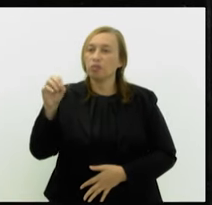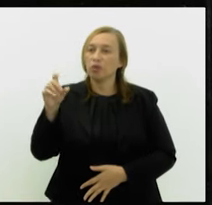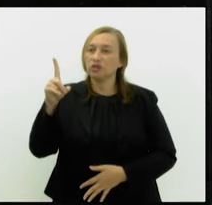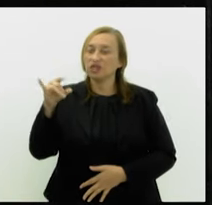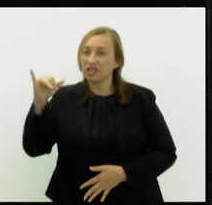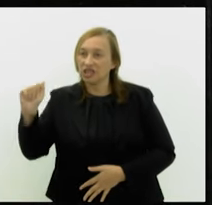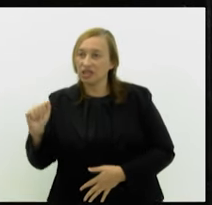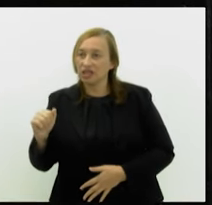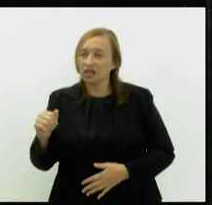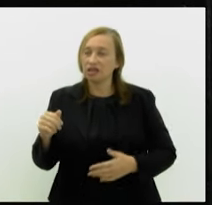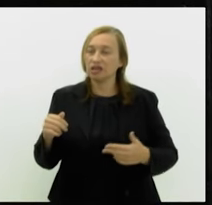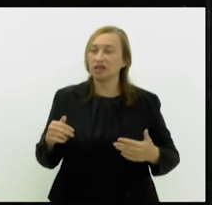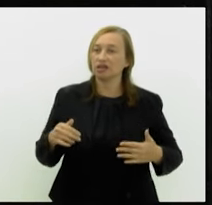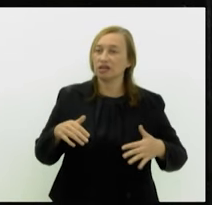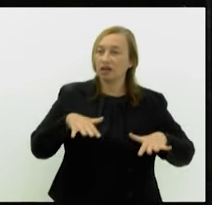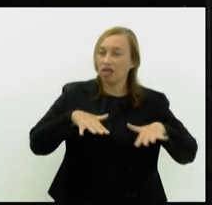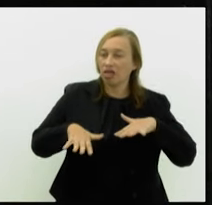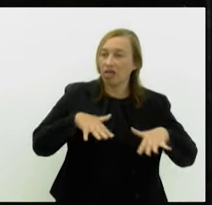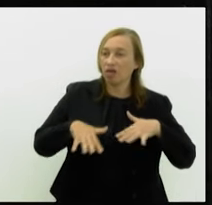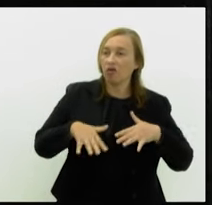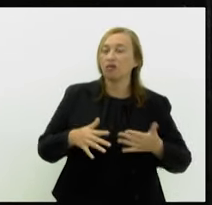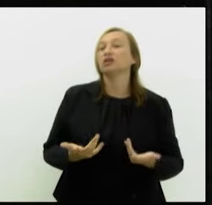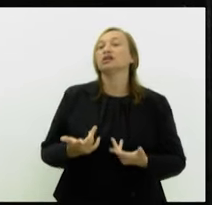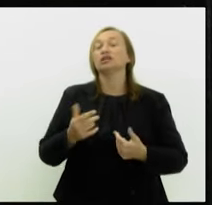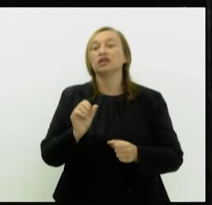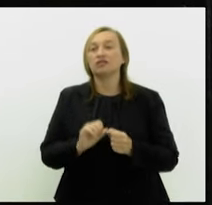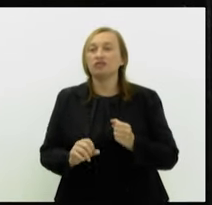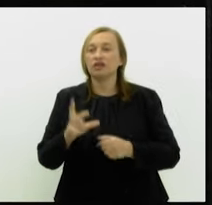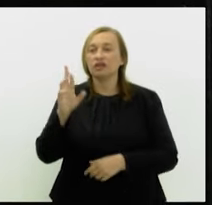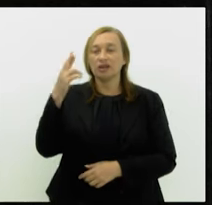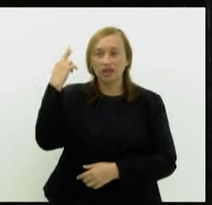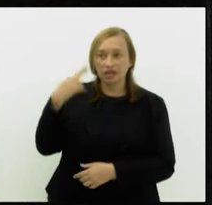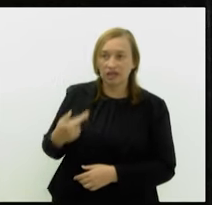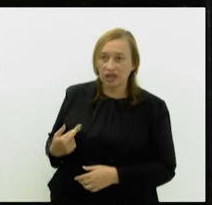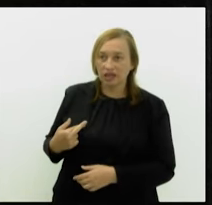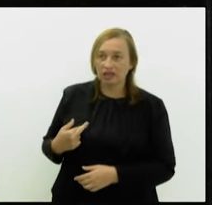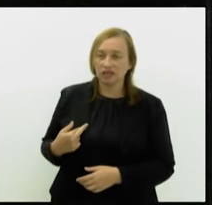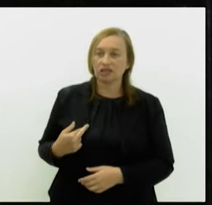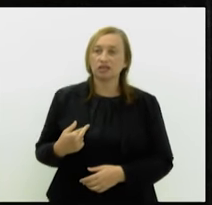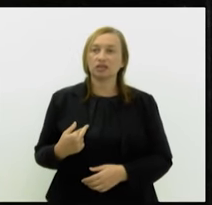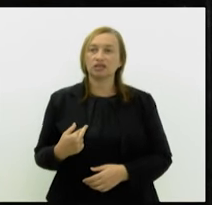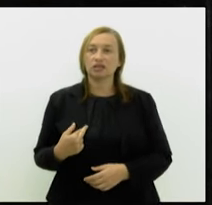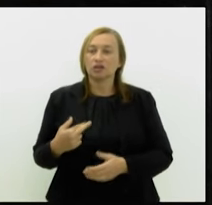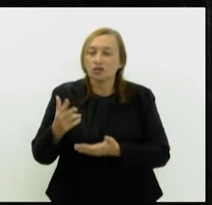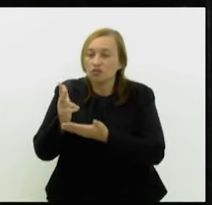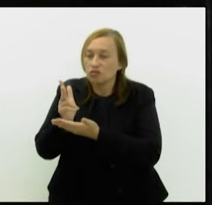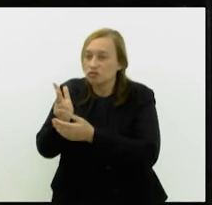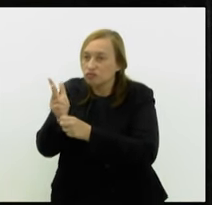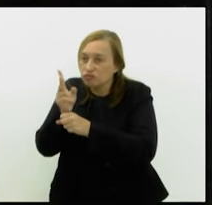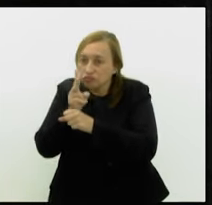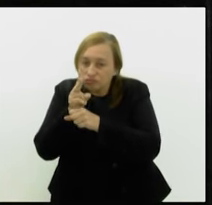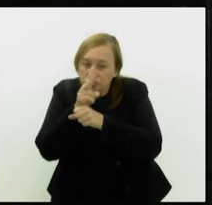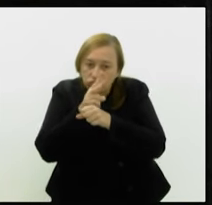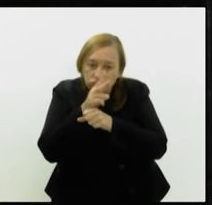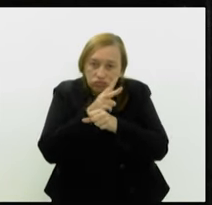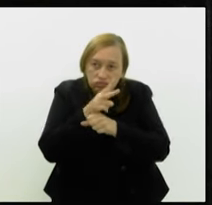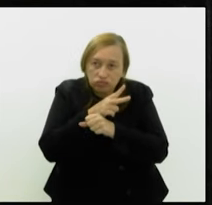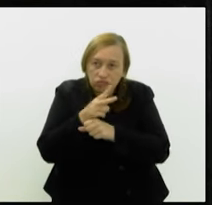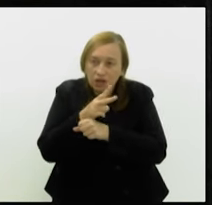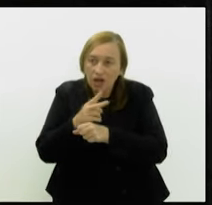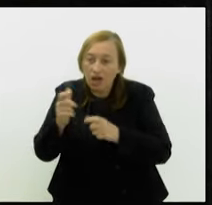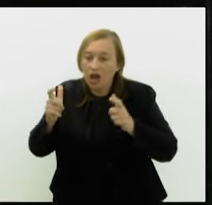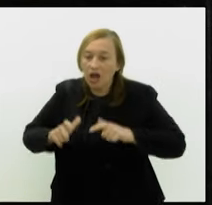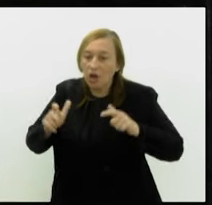Leopoldina Hip Hop, que tem feito, deputada Renata Souza, um mapeamento das minas do Rap RJ, para saber justamente onde